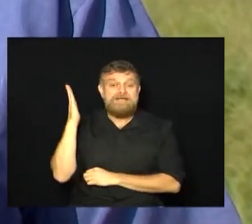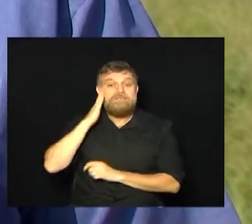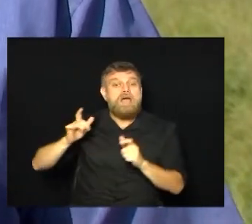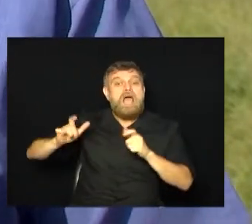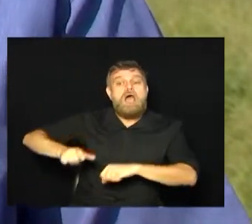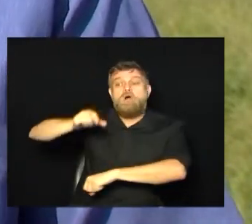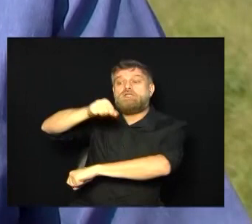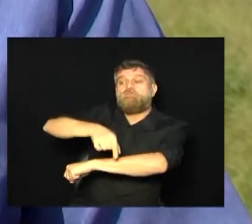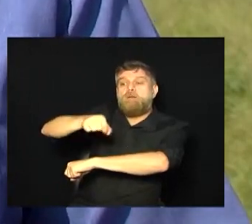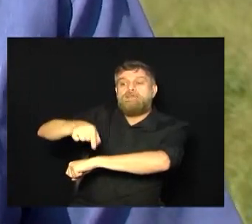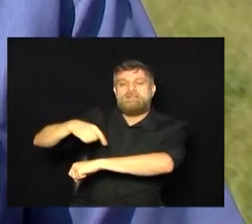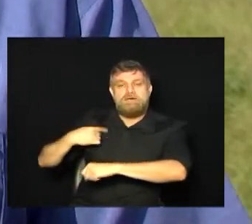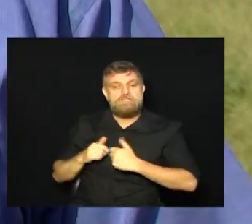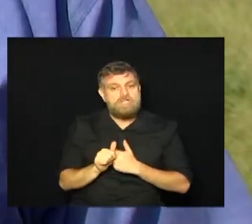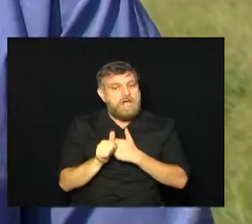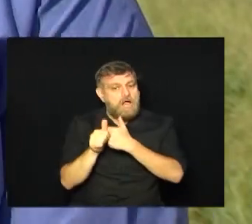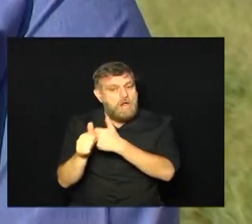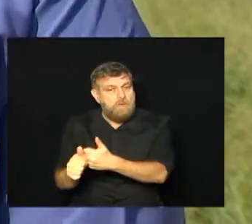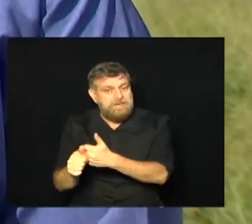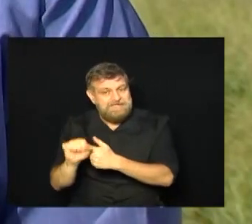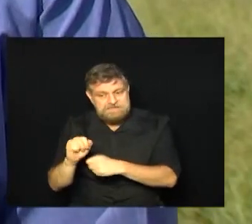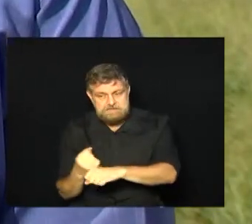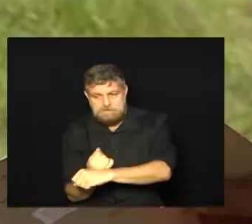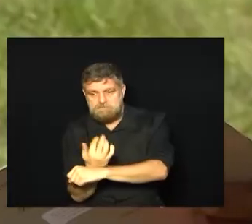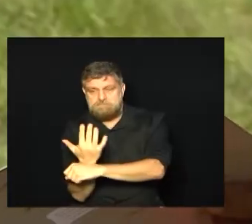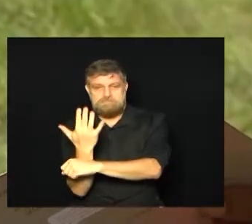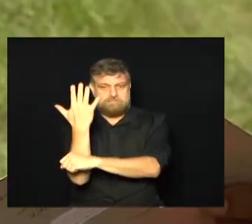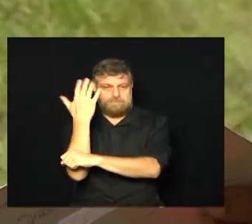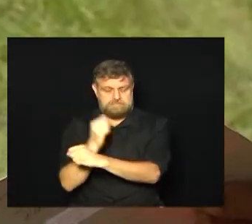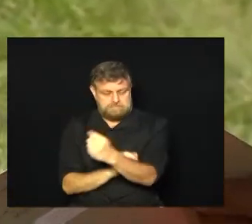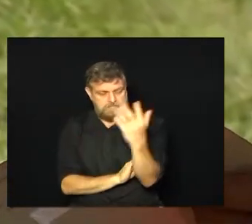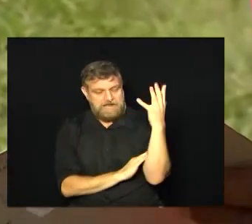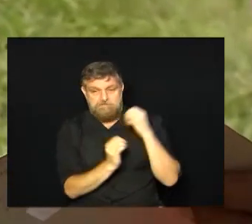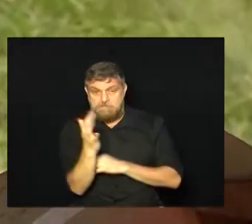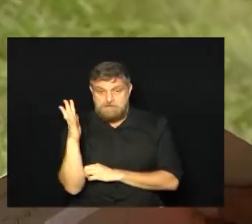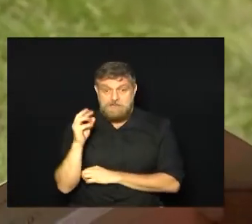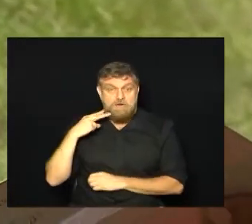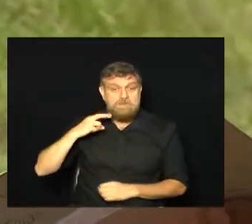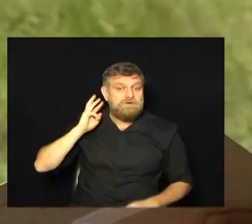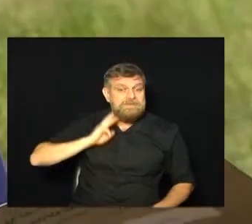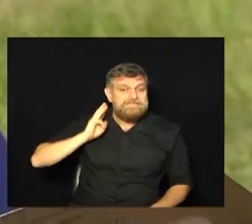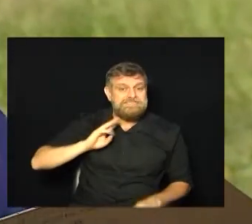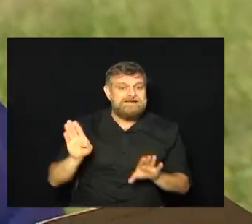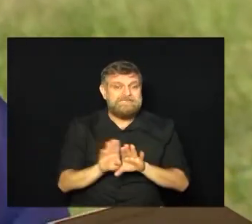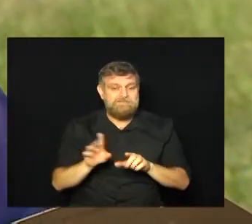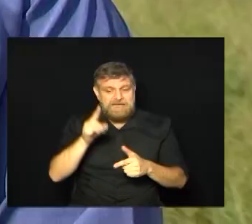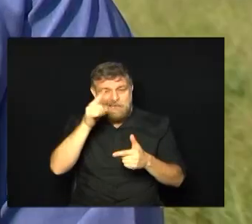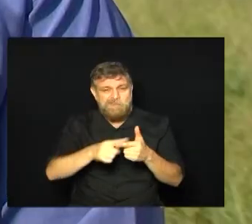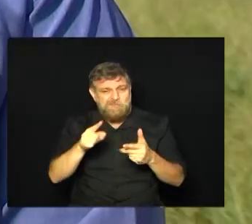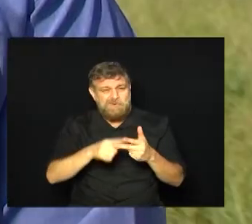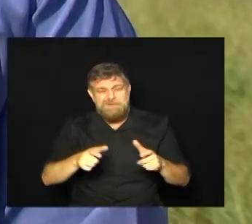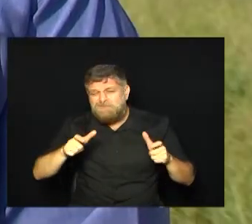foram compensadas, para a gente poder acompanhar a evolução dessa compensação. O vereador Cecílio Santos falou sobre os problemas no